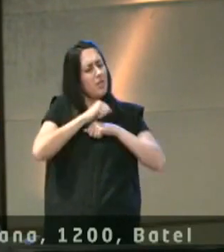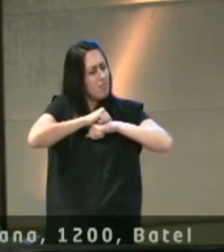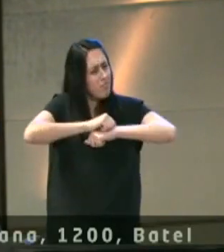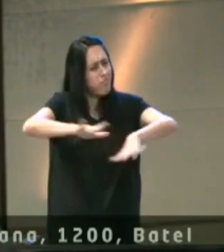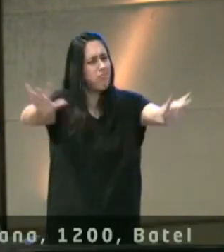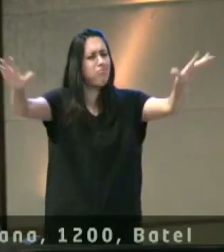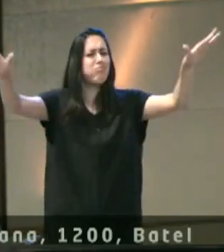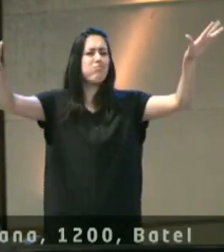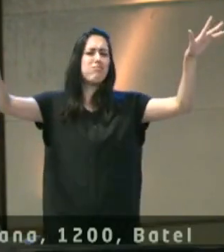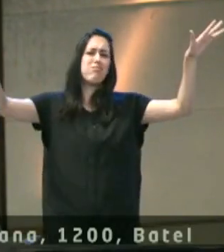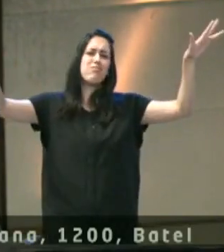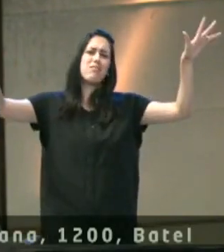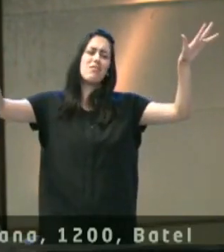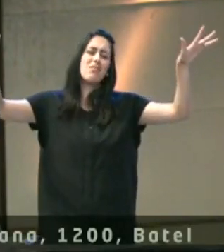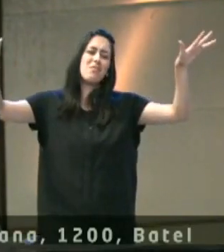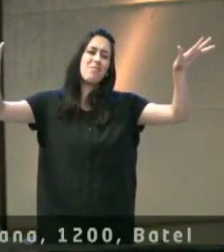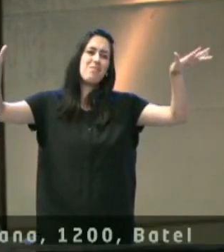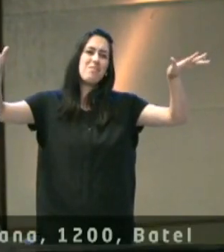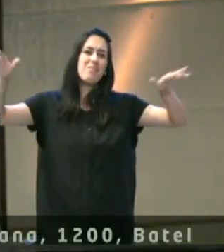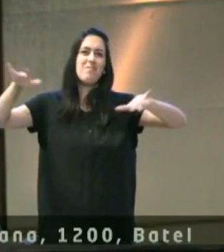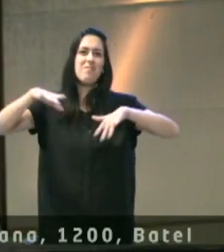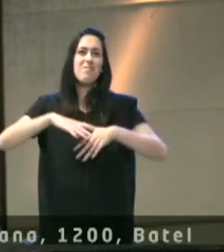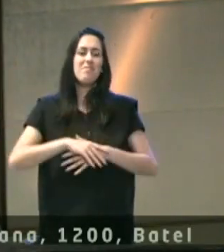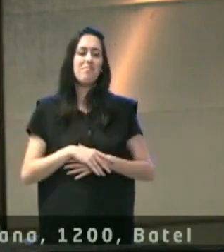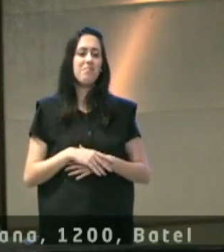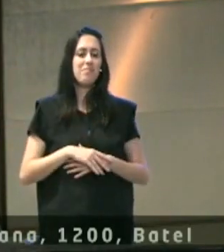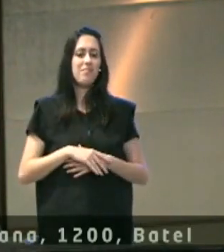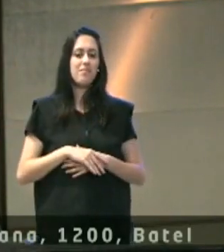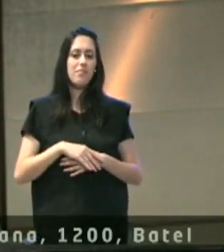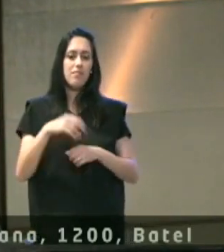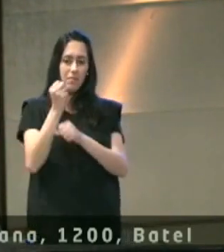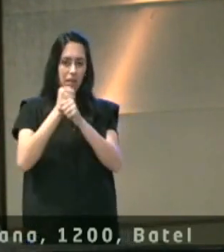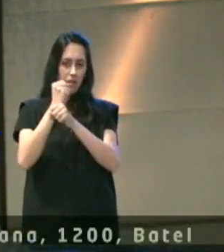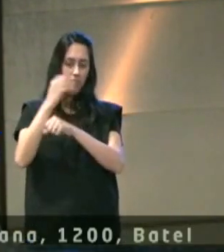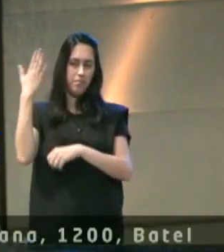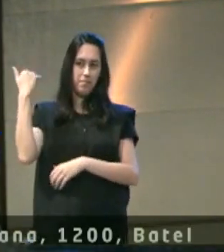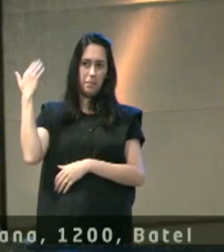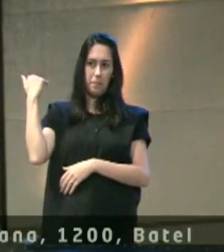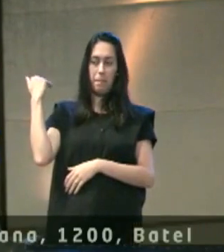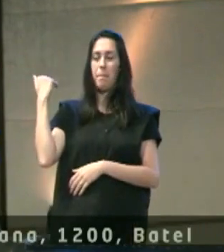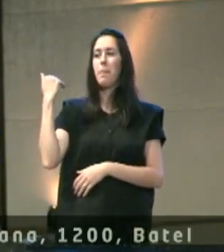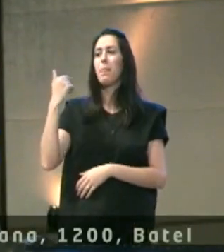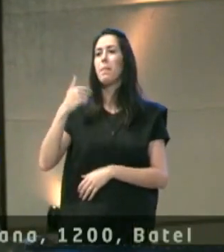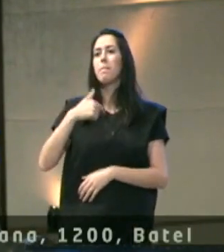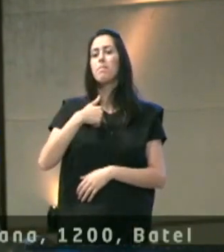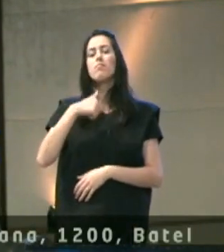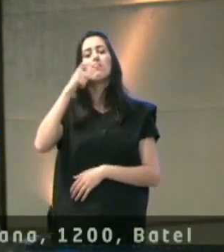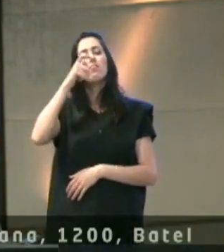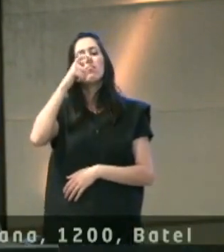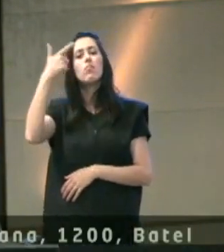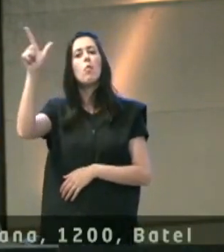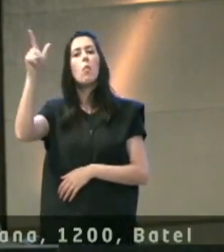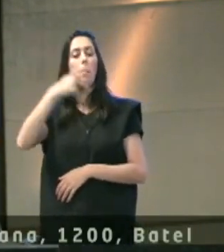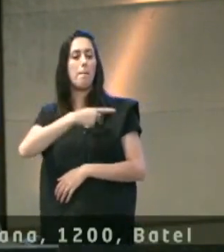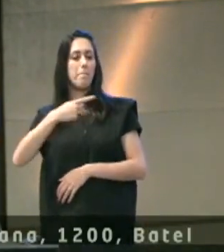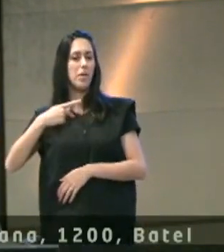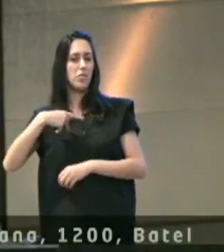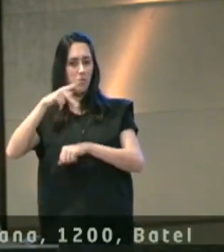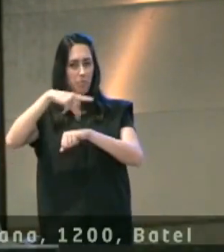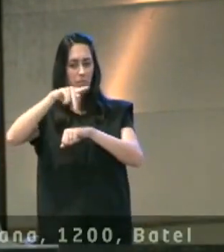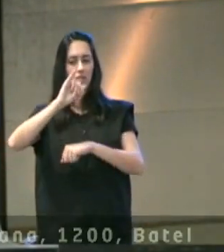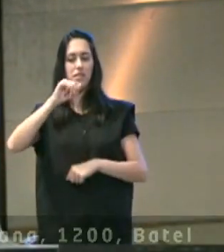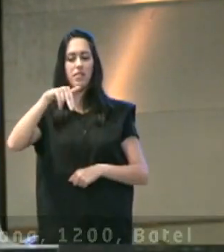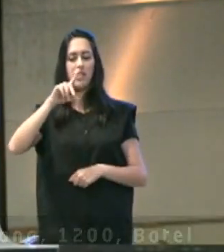É tremendo isso. Anos atrás eu ouvi o testemunho de um pastor da Indonésia. E